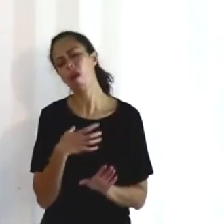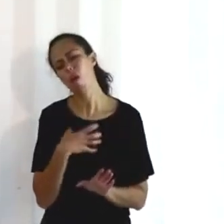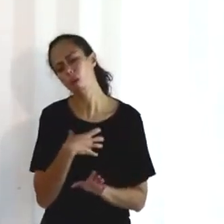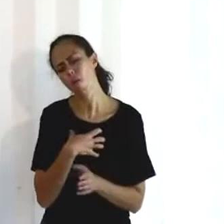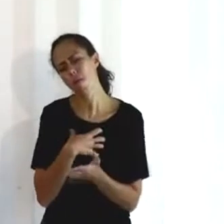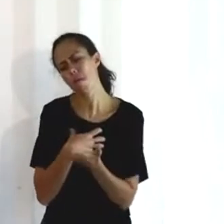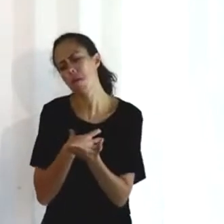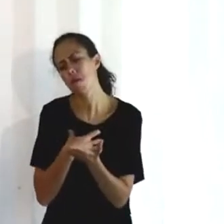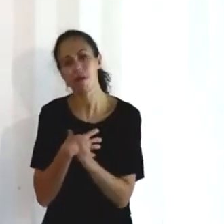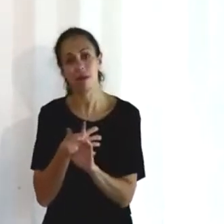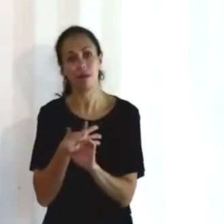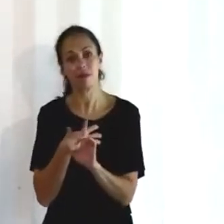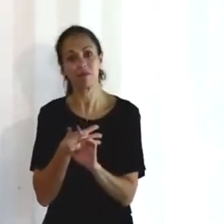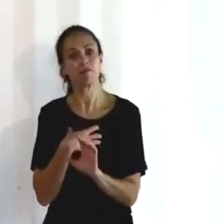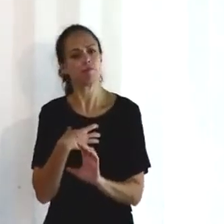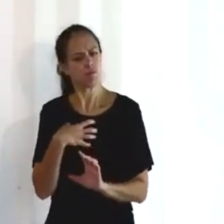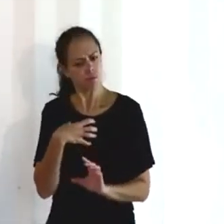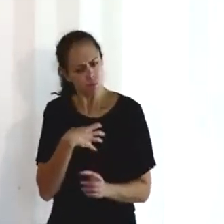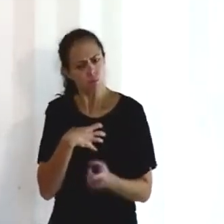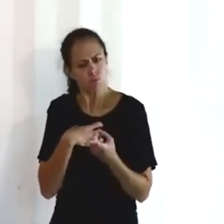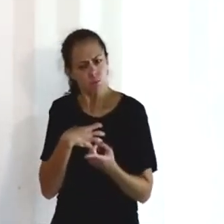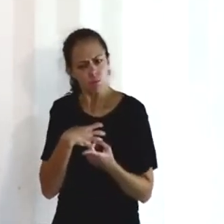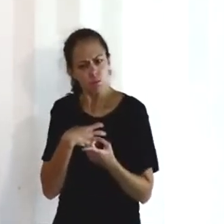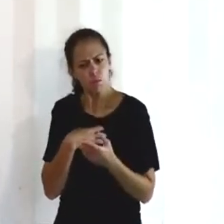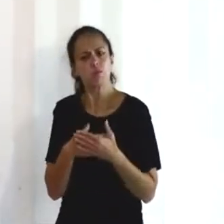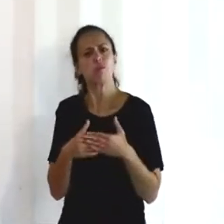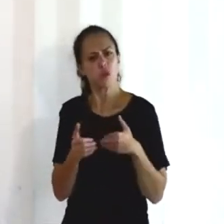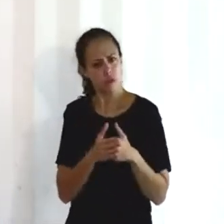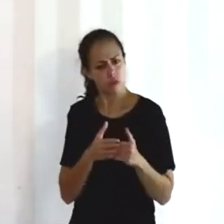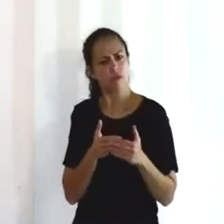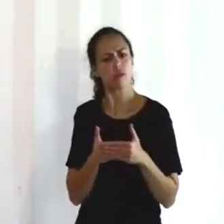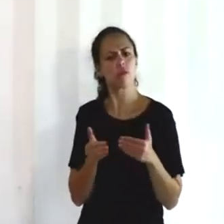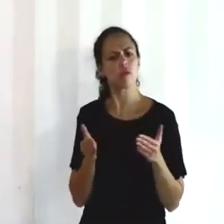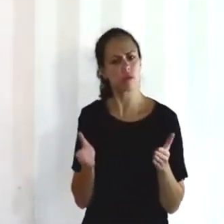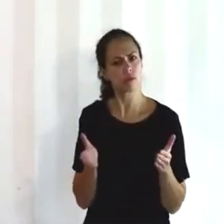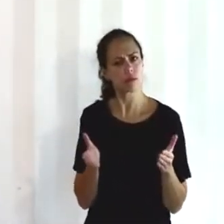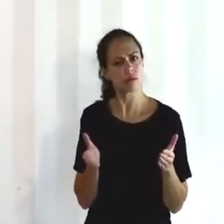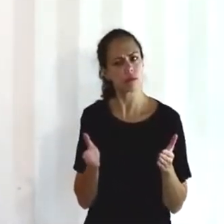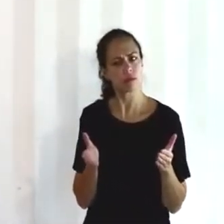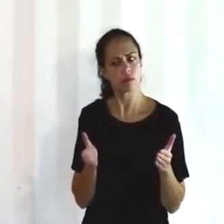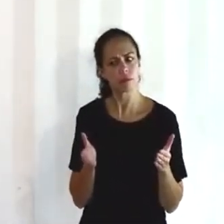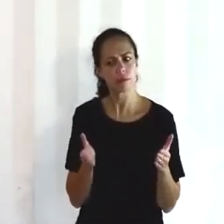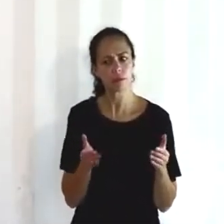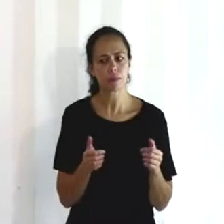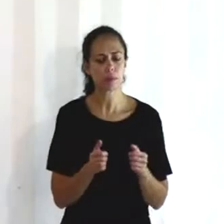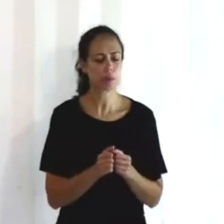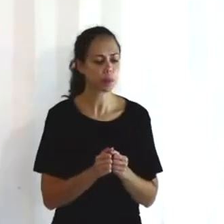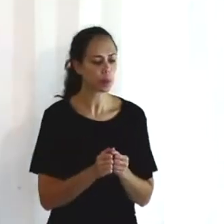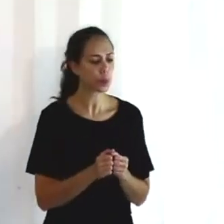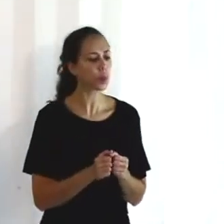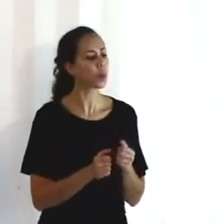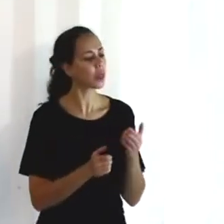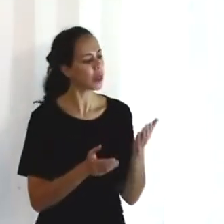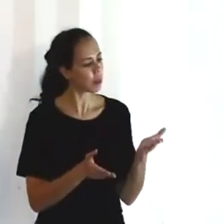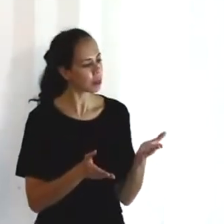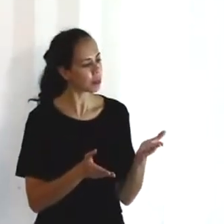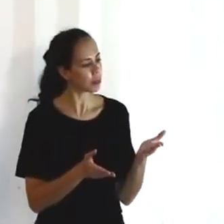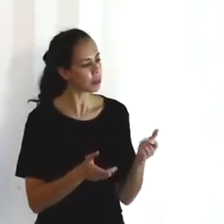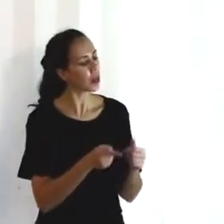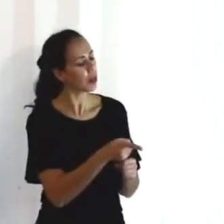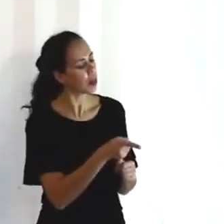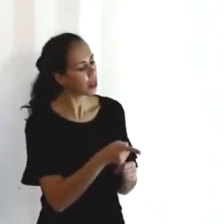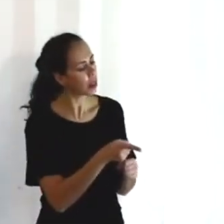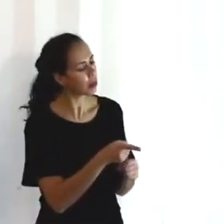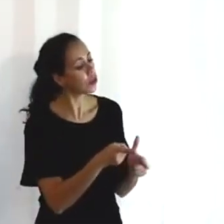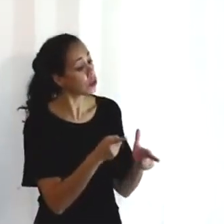Ele, compadecendo-se, disse... Do que nós estávamos falando mesmo? De uma dívida, rei. Dívida? Não estou